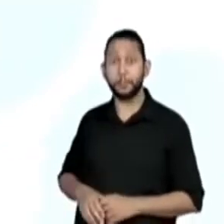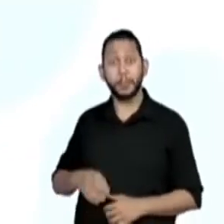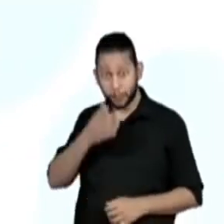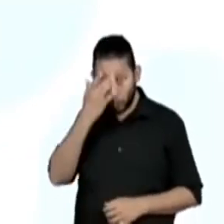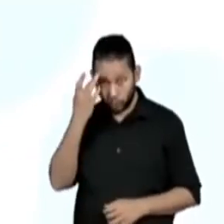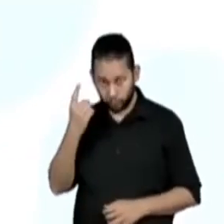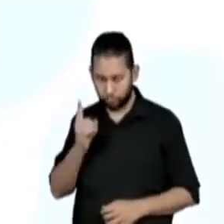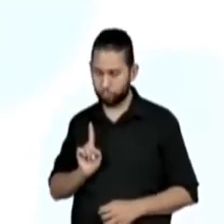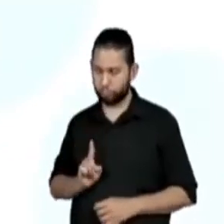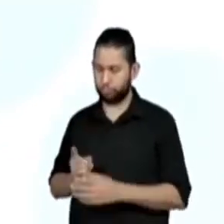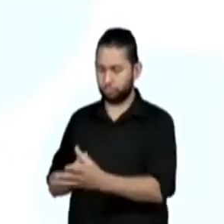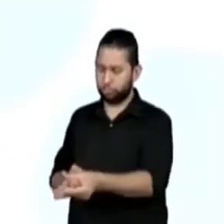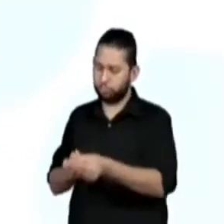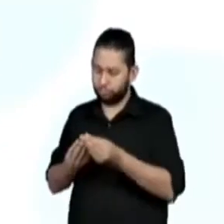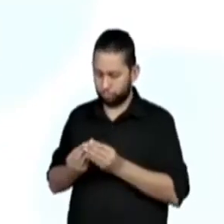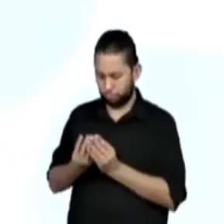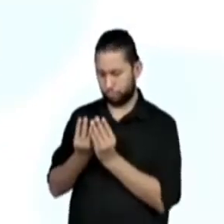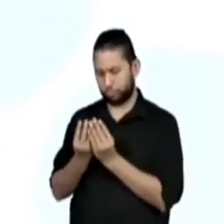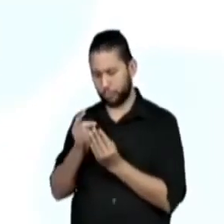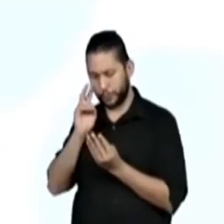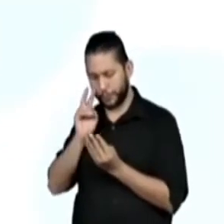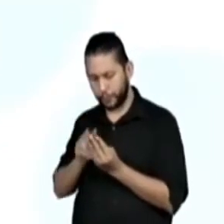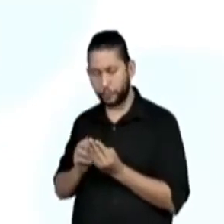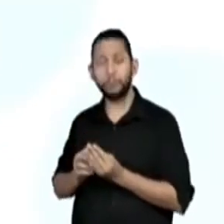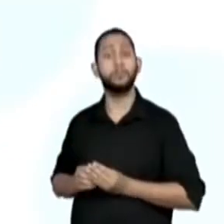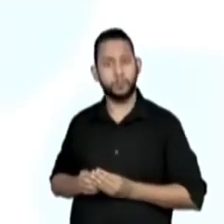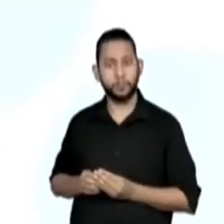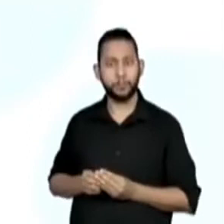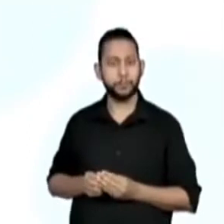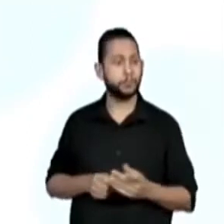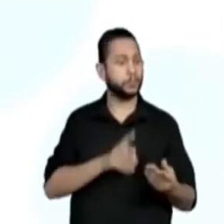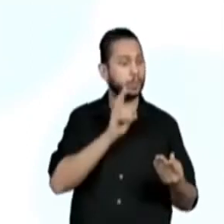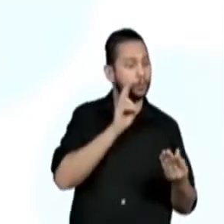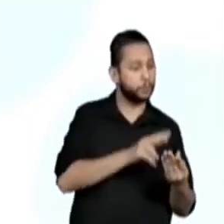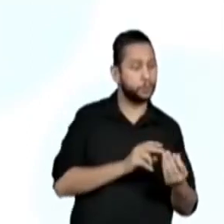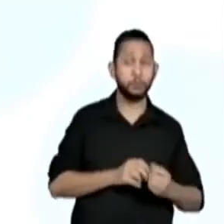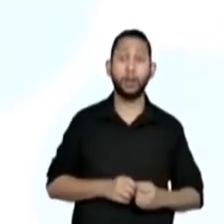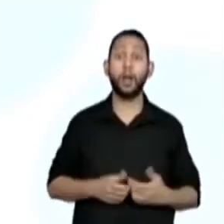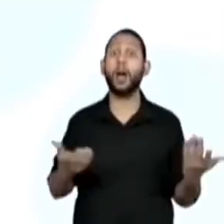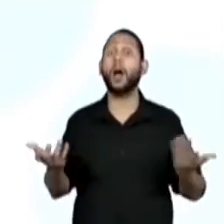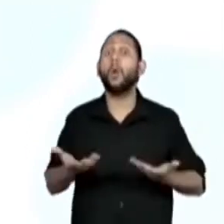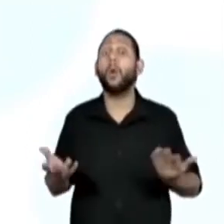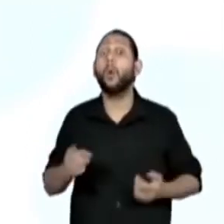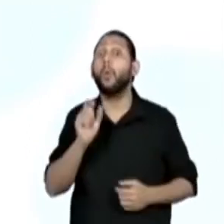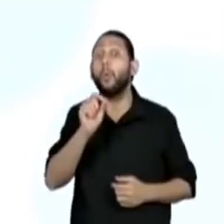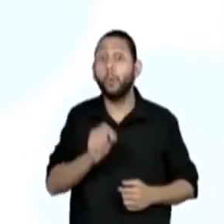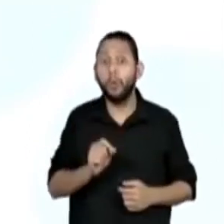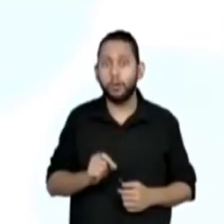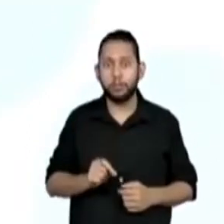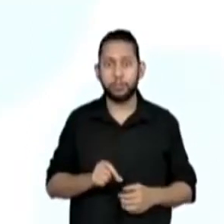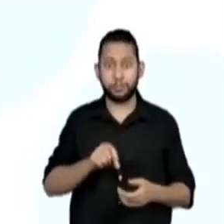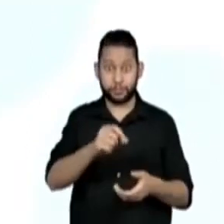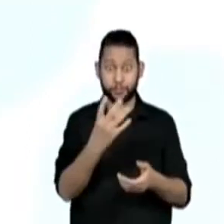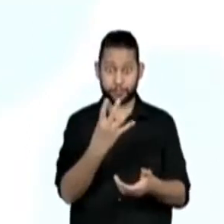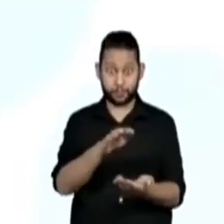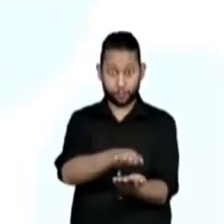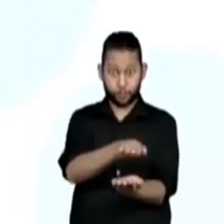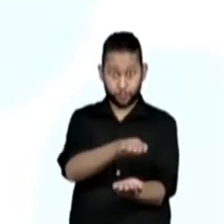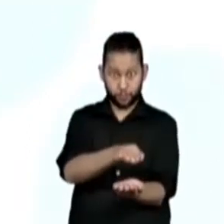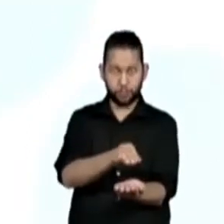cartas que tinham Samuel distribui mais quatro cartas para cada um Escreva uma expressão